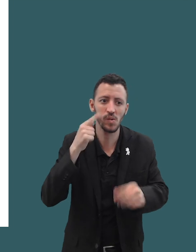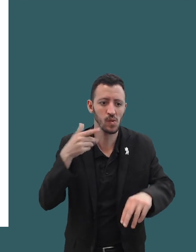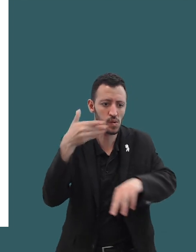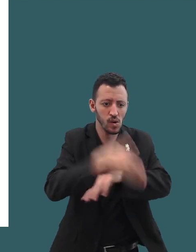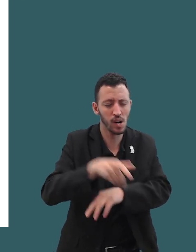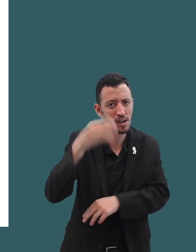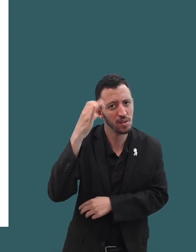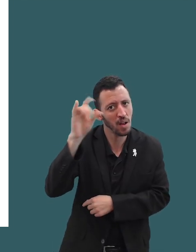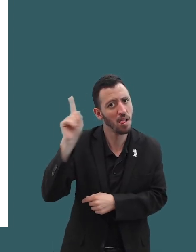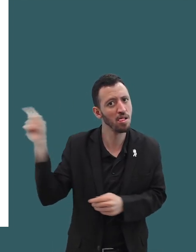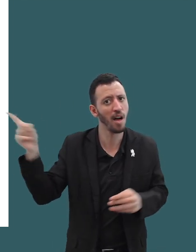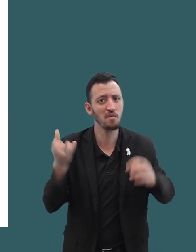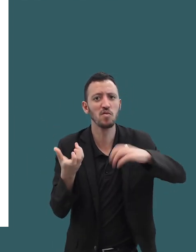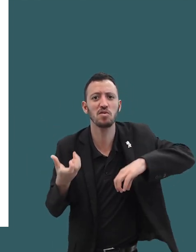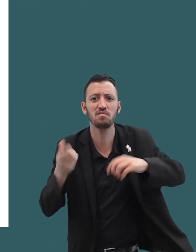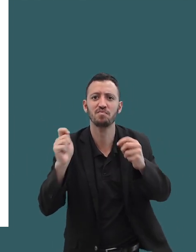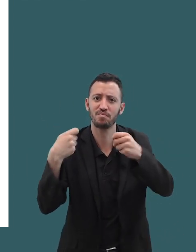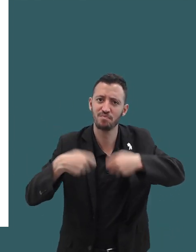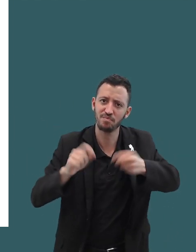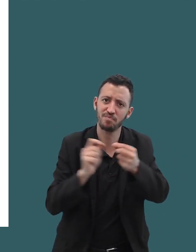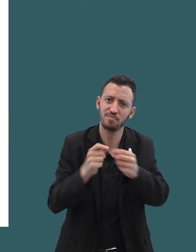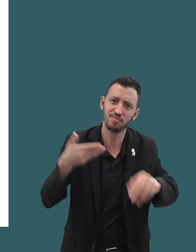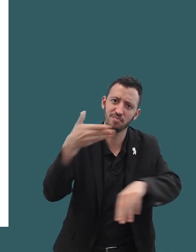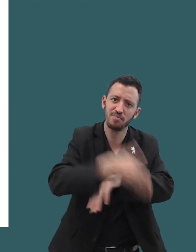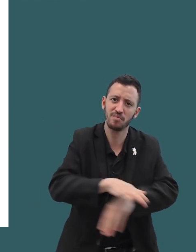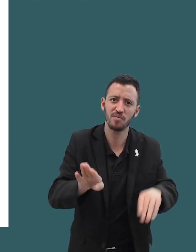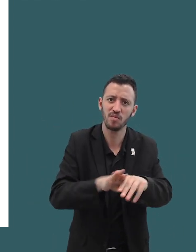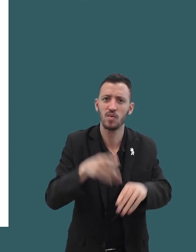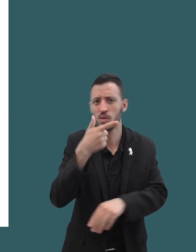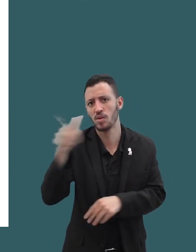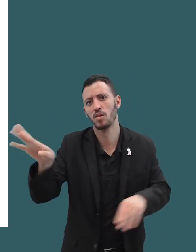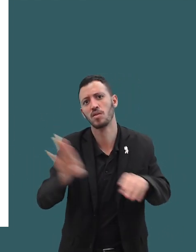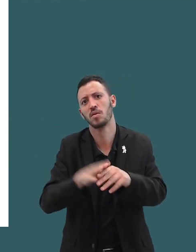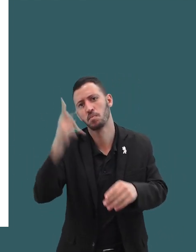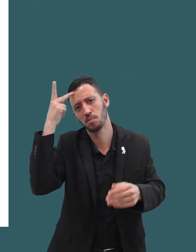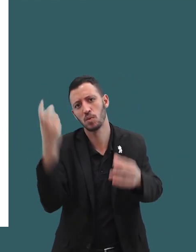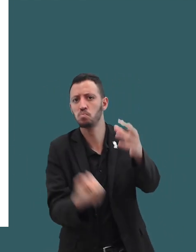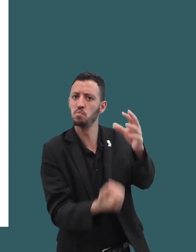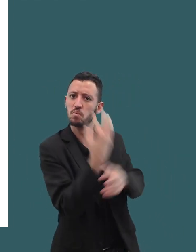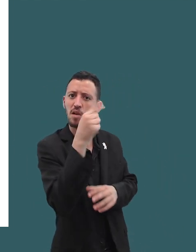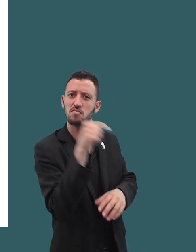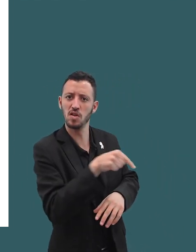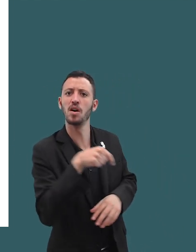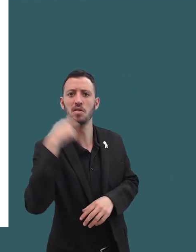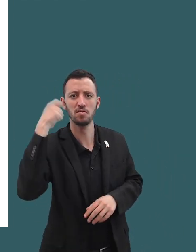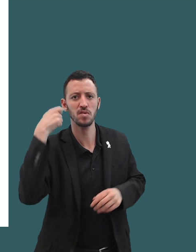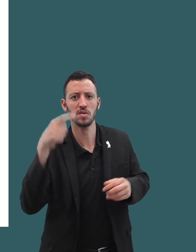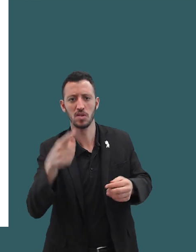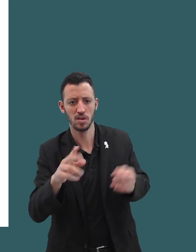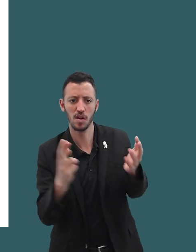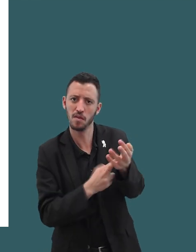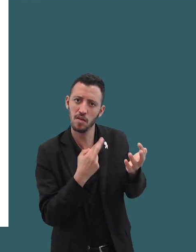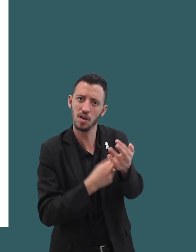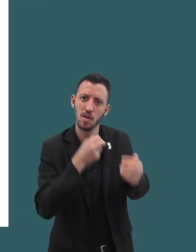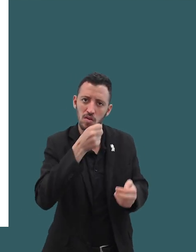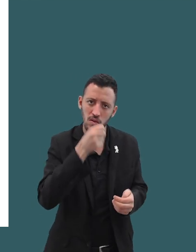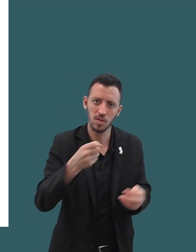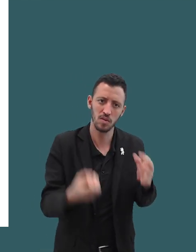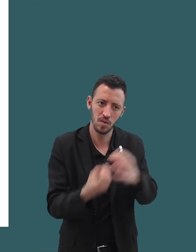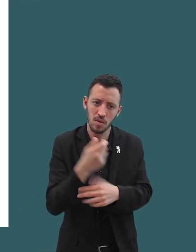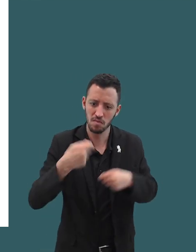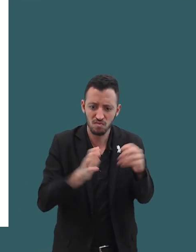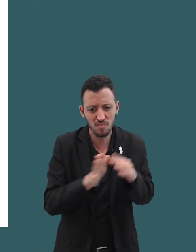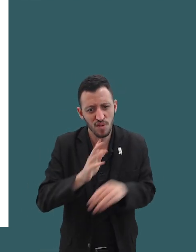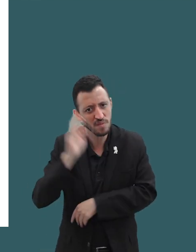da ciência no Congresso Nacional, temos que fazer o lobby da ciência também com os editores de jornal, os editores de revistas, né? Sensibilizar